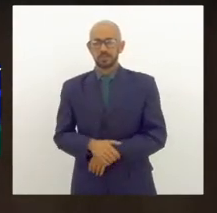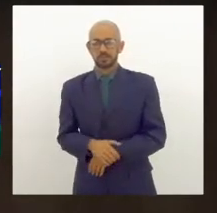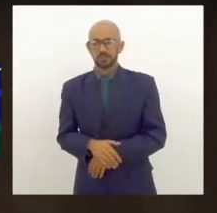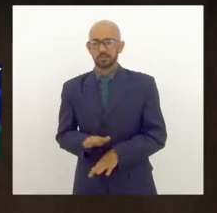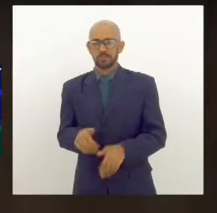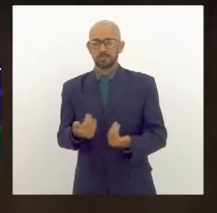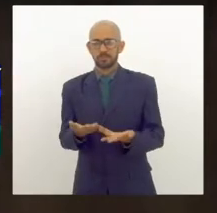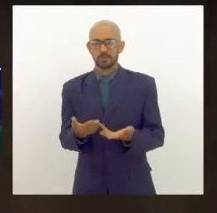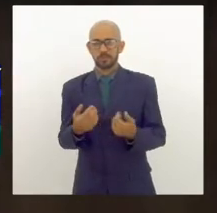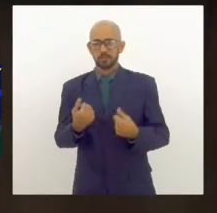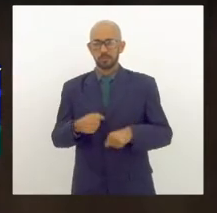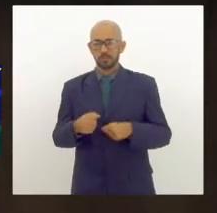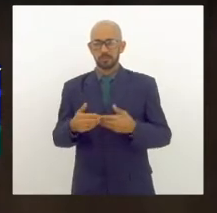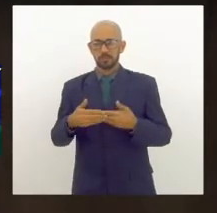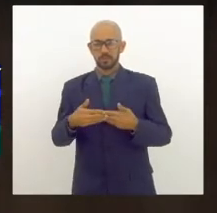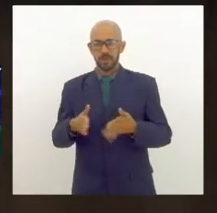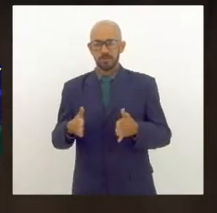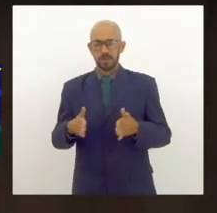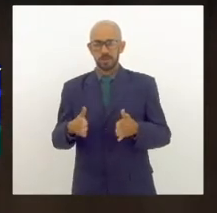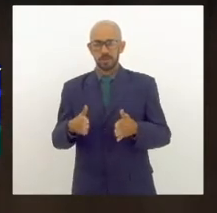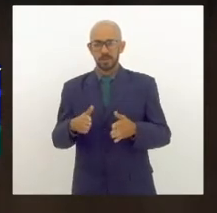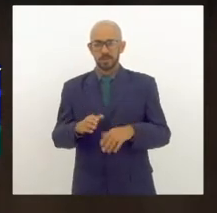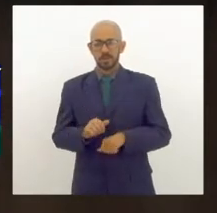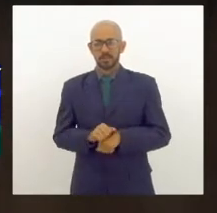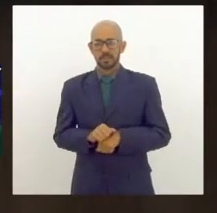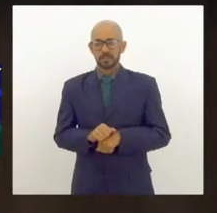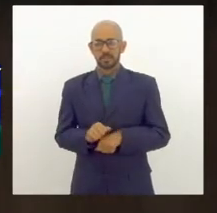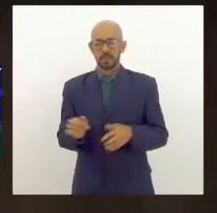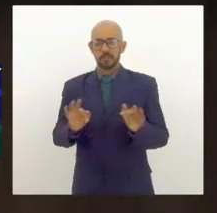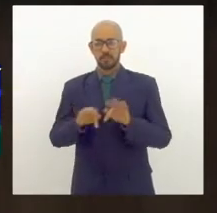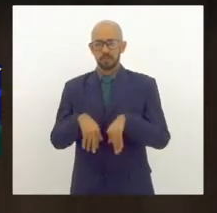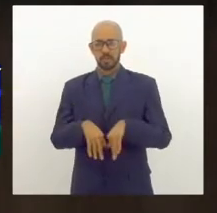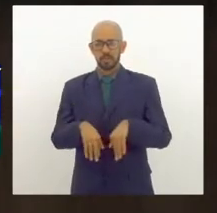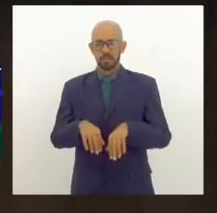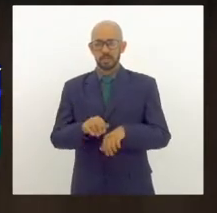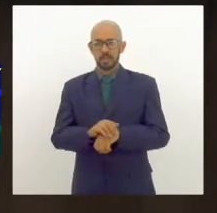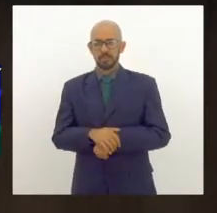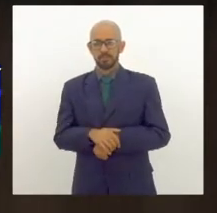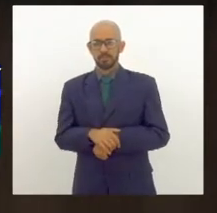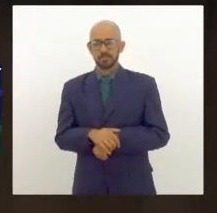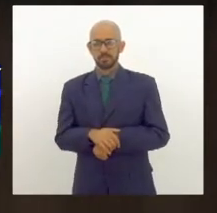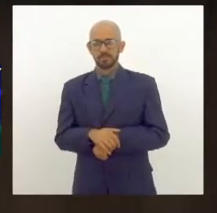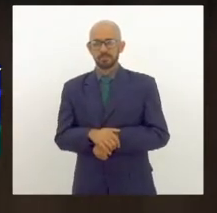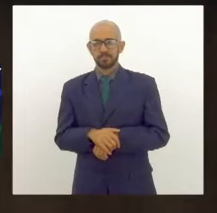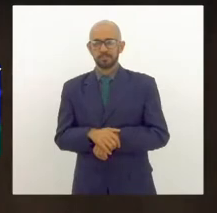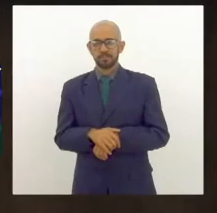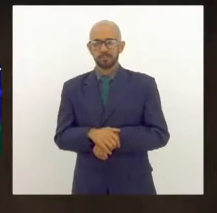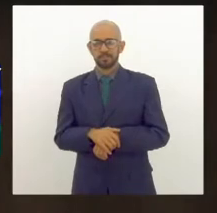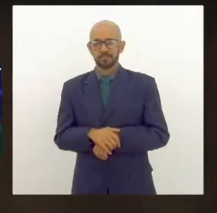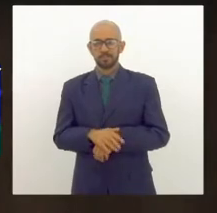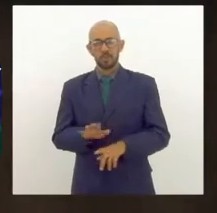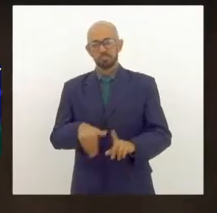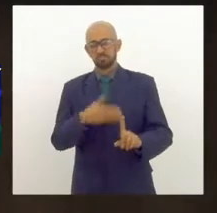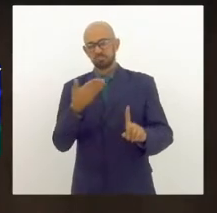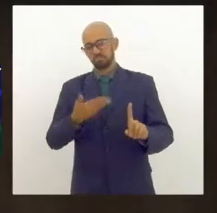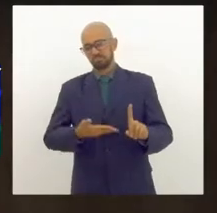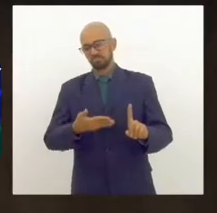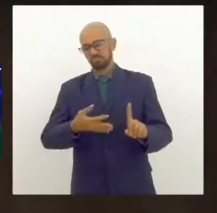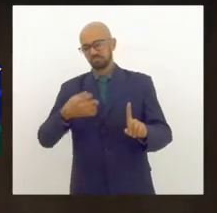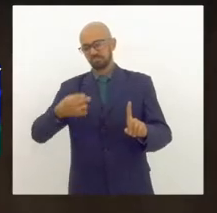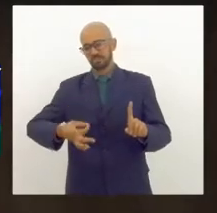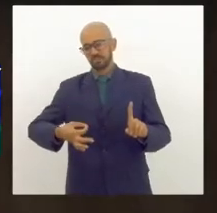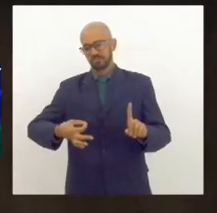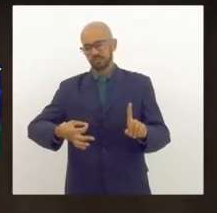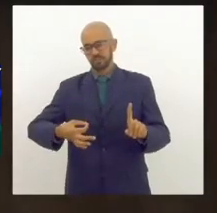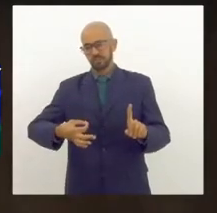que abri-la e encerrá-la de forma digna, justa e